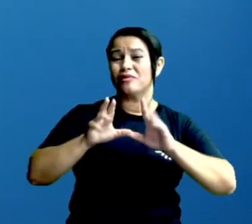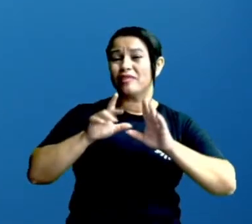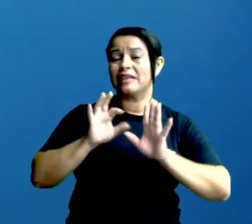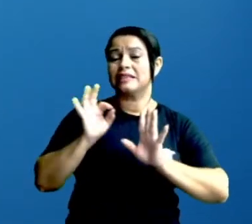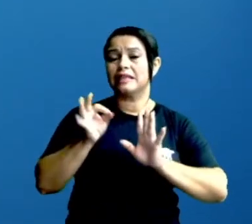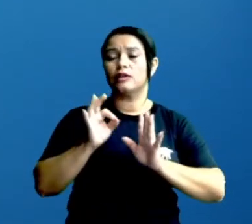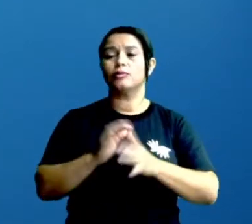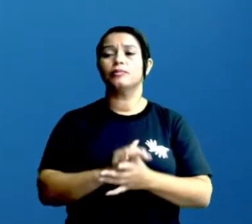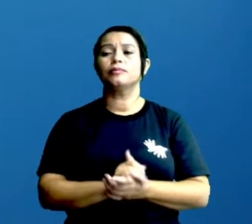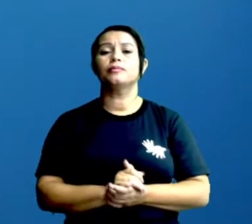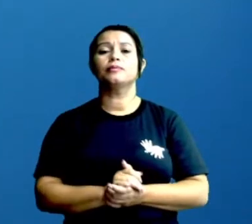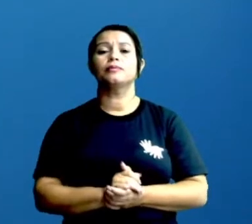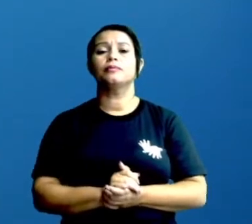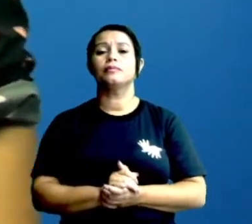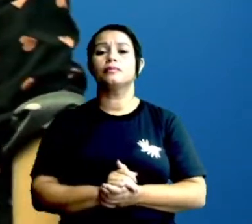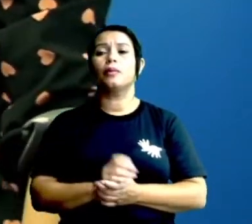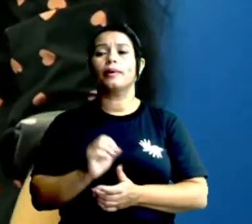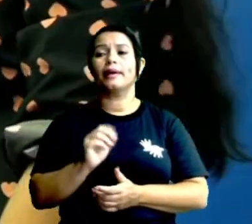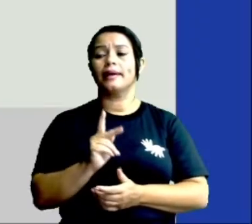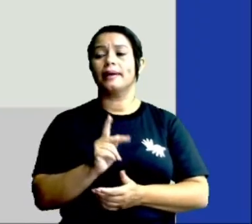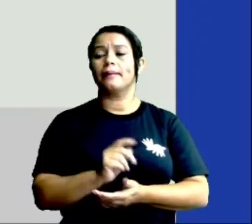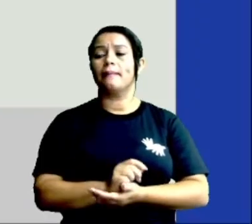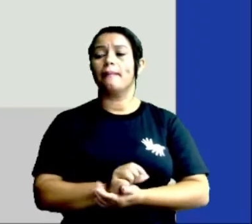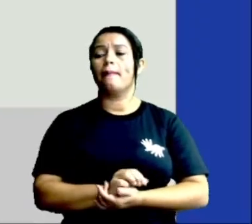diferentes, tá? Ok?